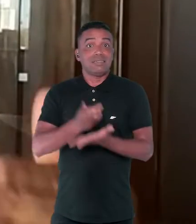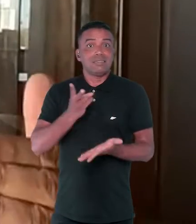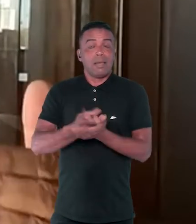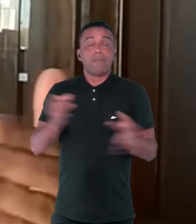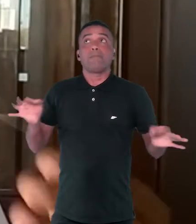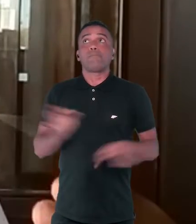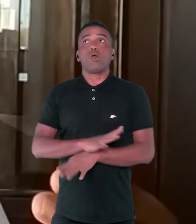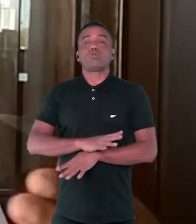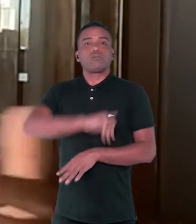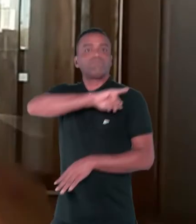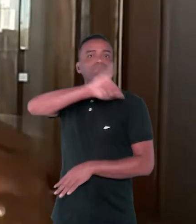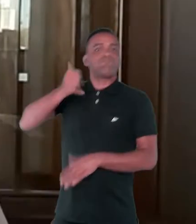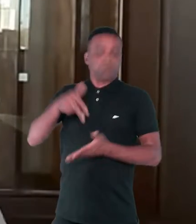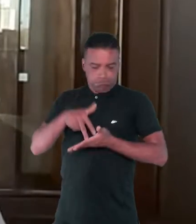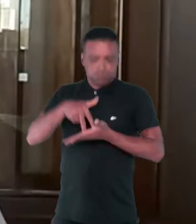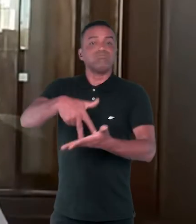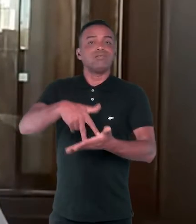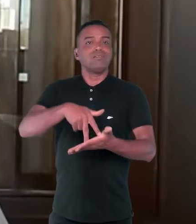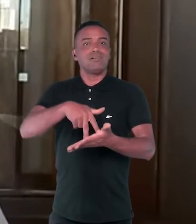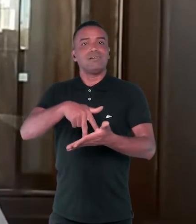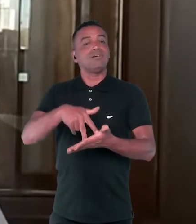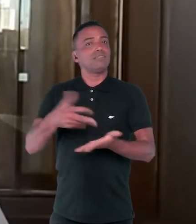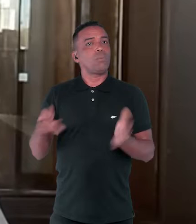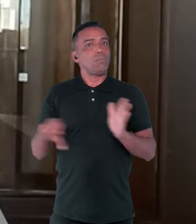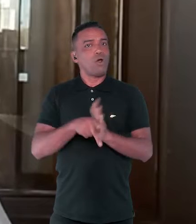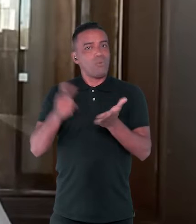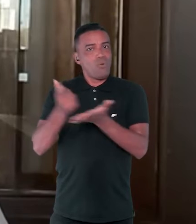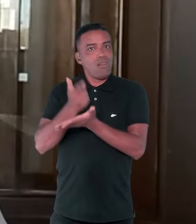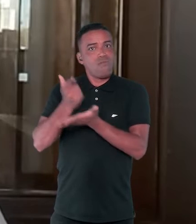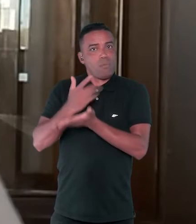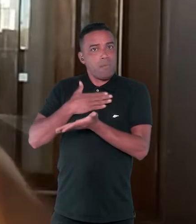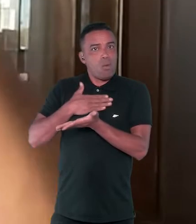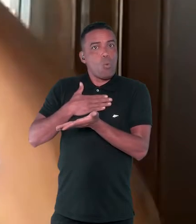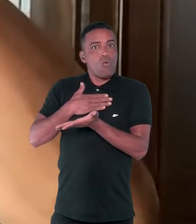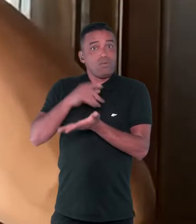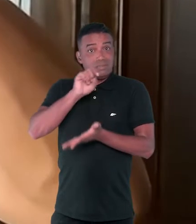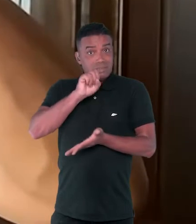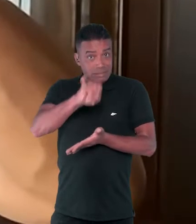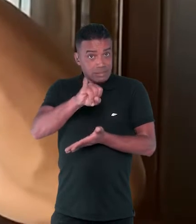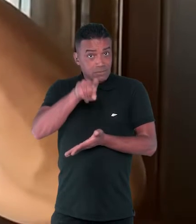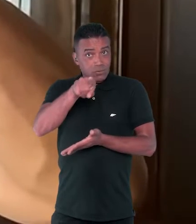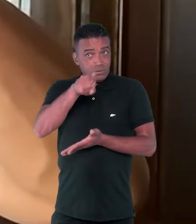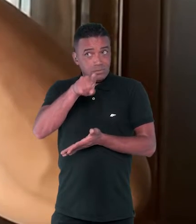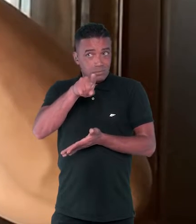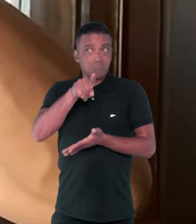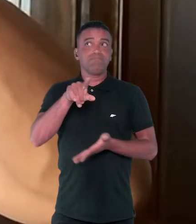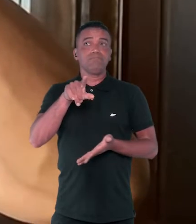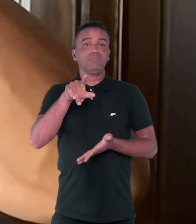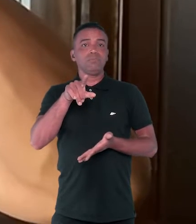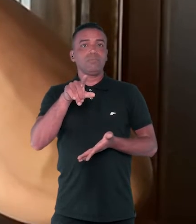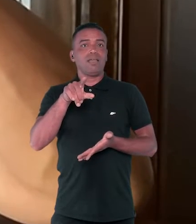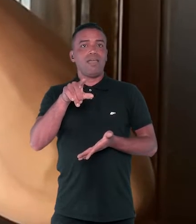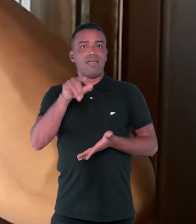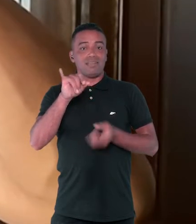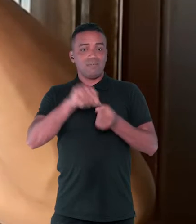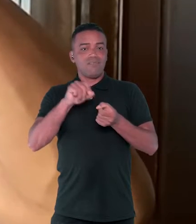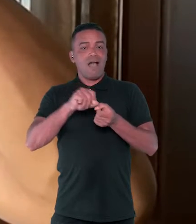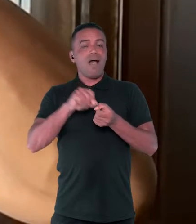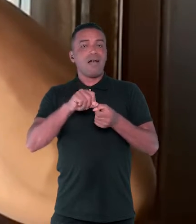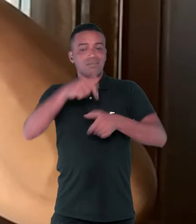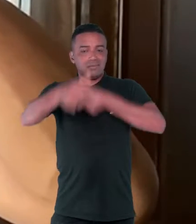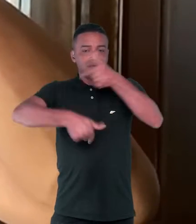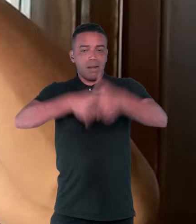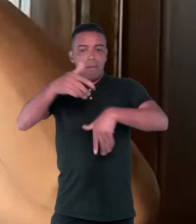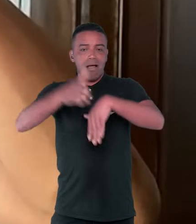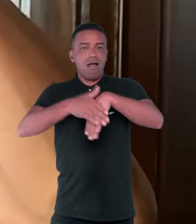pronto para aproveitá-las. E acho que uma das mensagens do livro é essa: se você faz com gosto o que